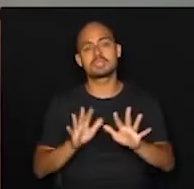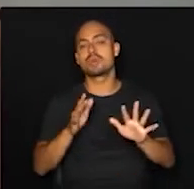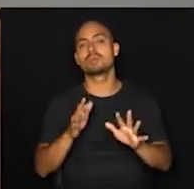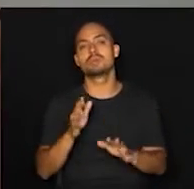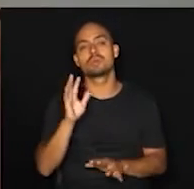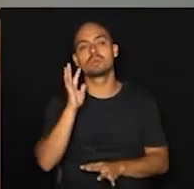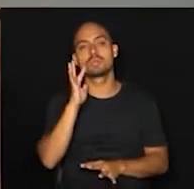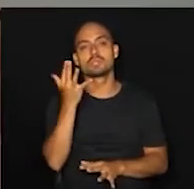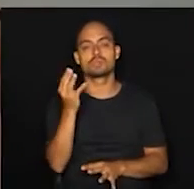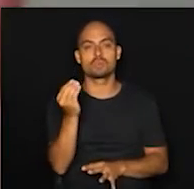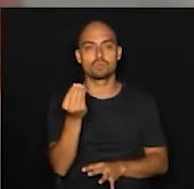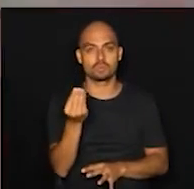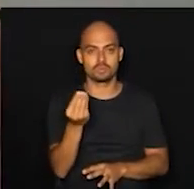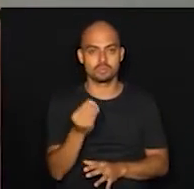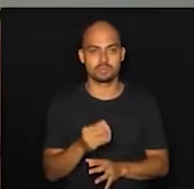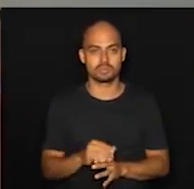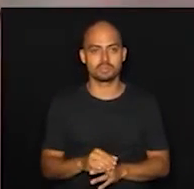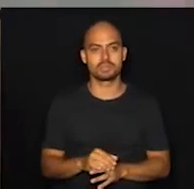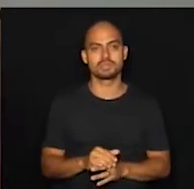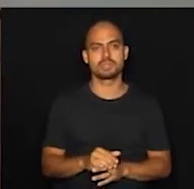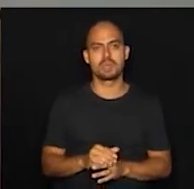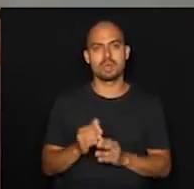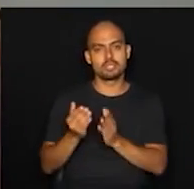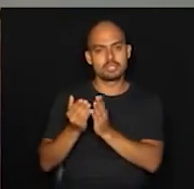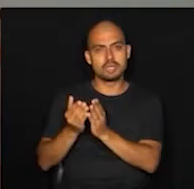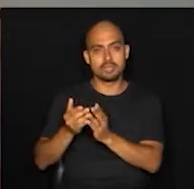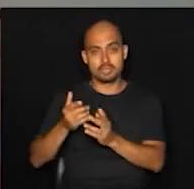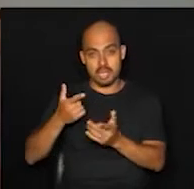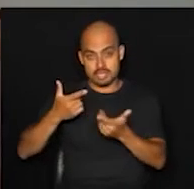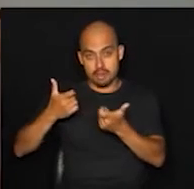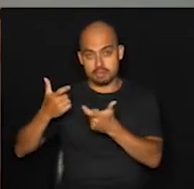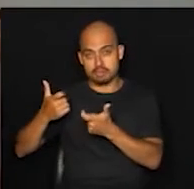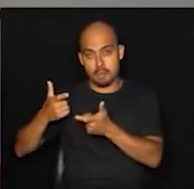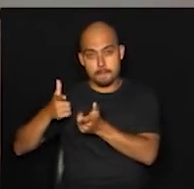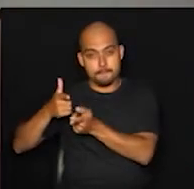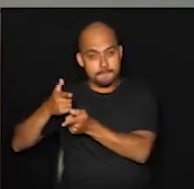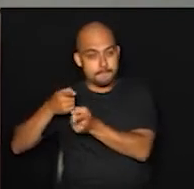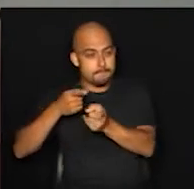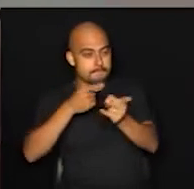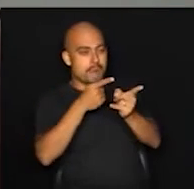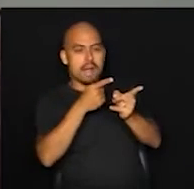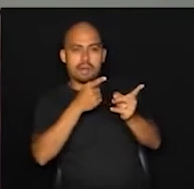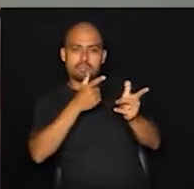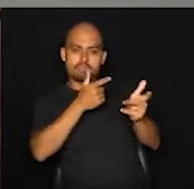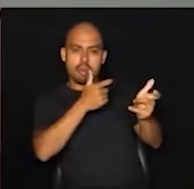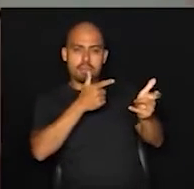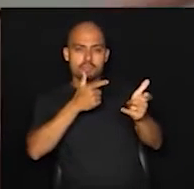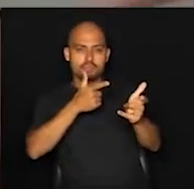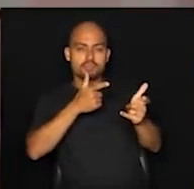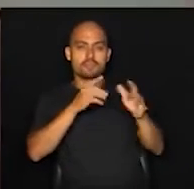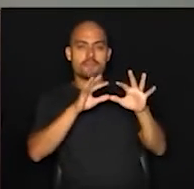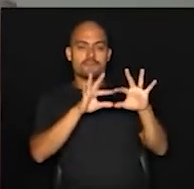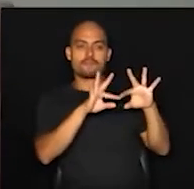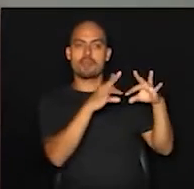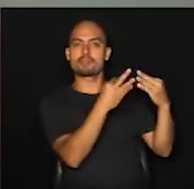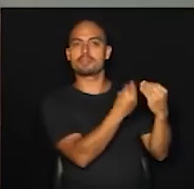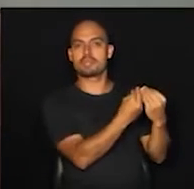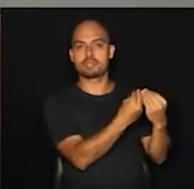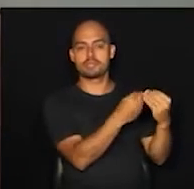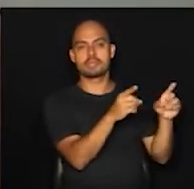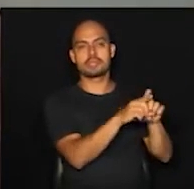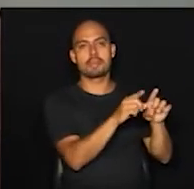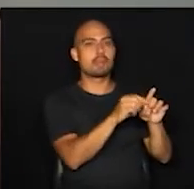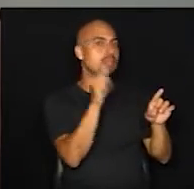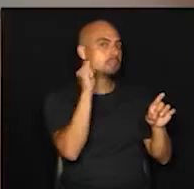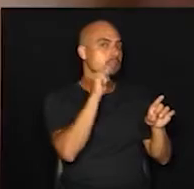impressionante. Eles viraram as carabinas todas, as metralhadoras, para eles, tanto a família quanto as